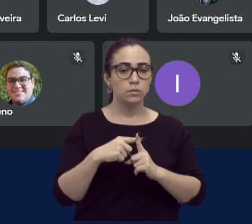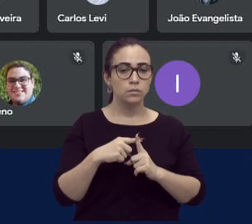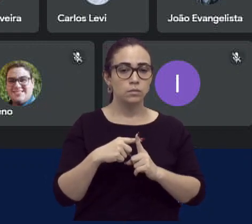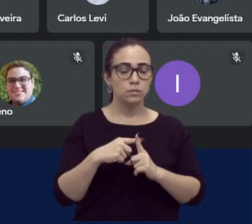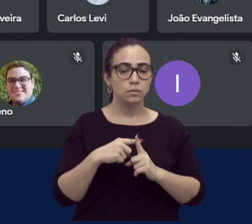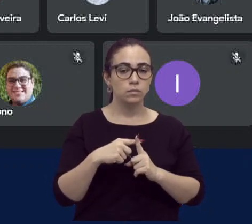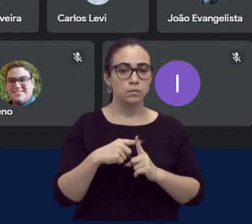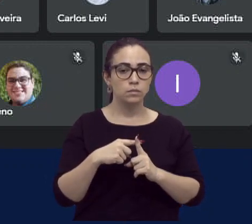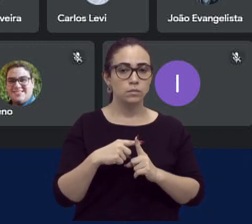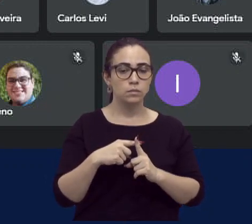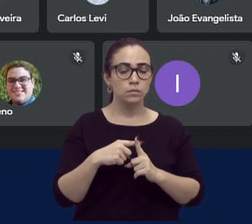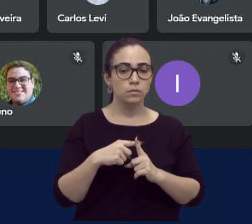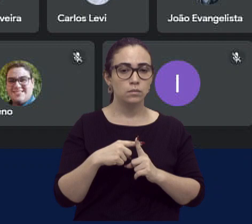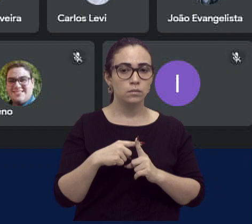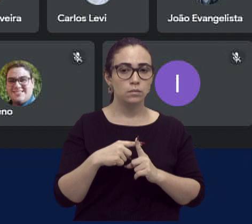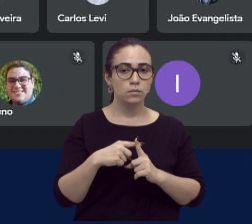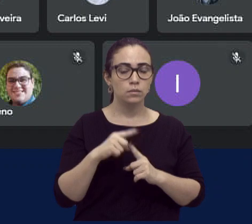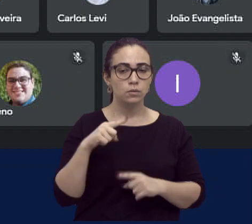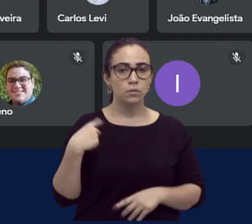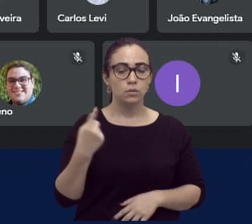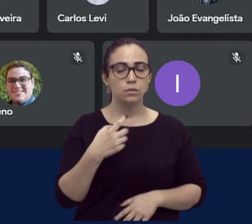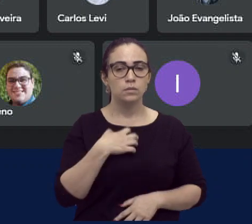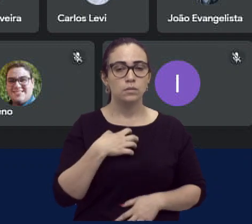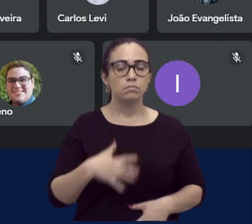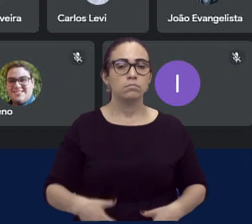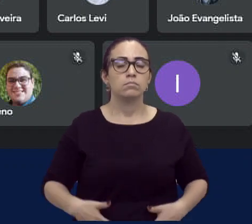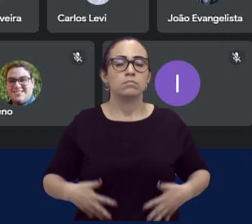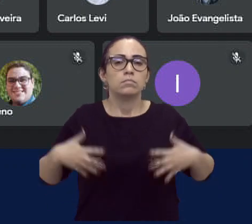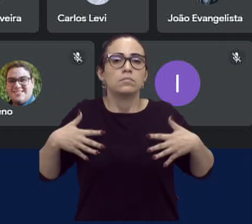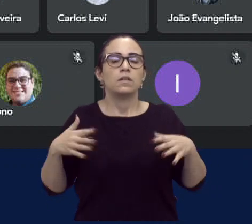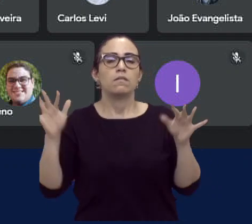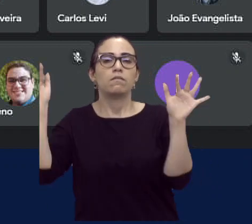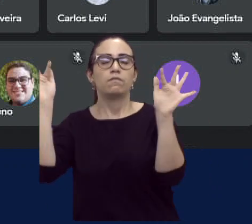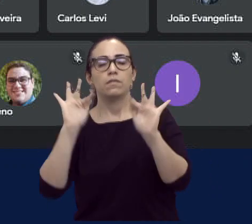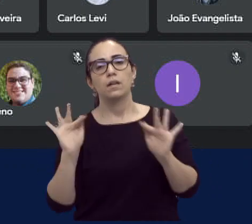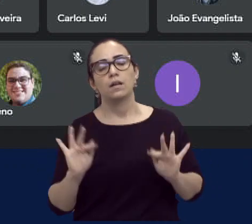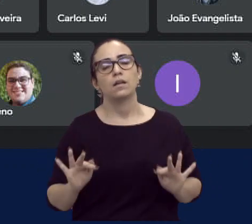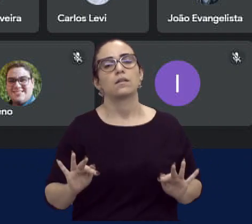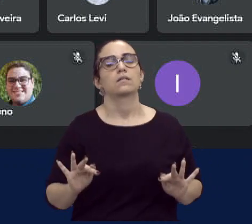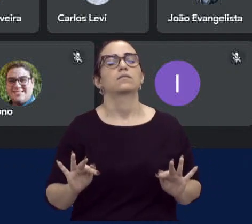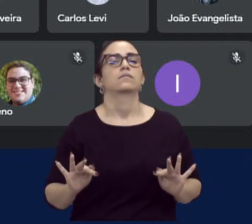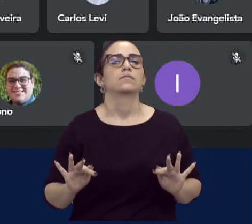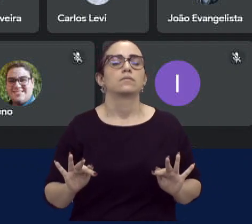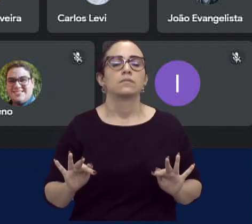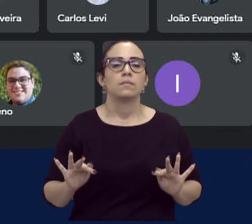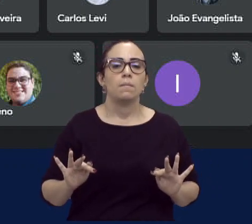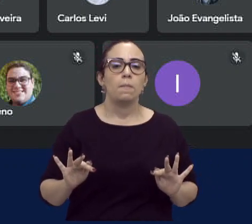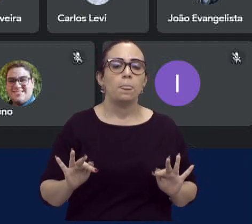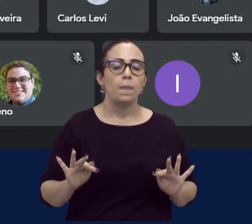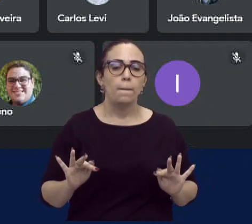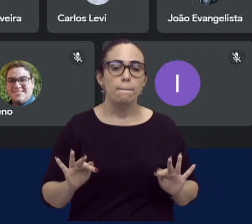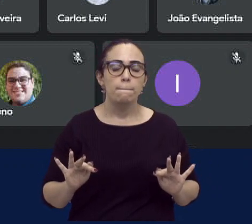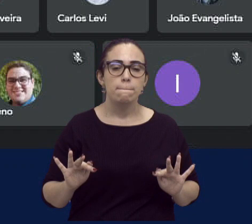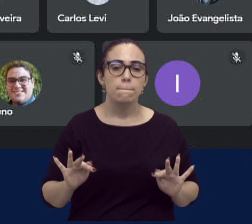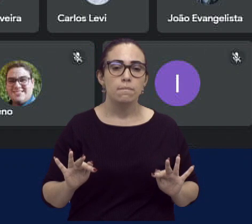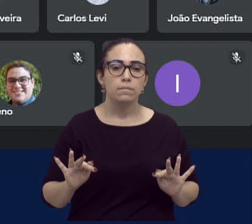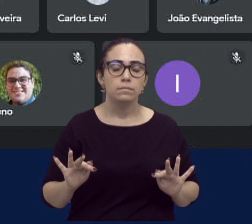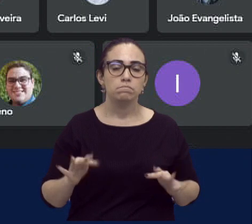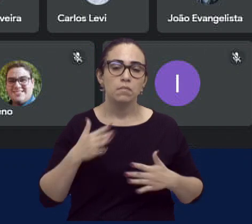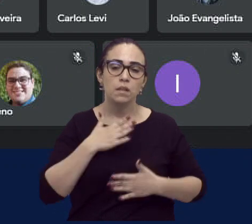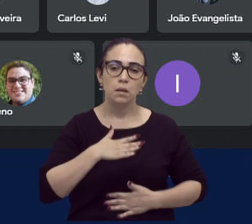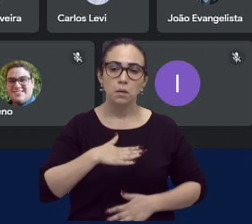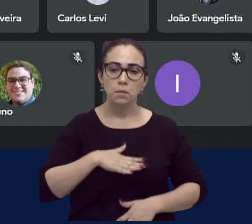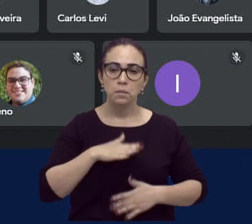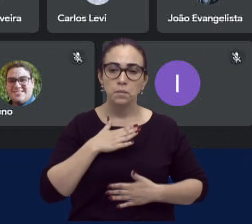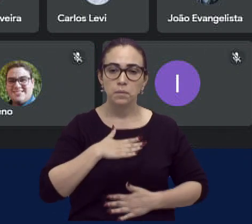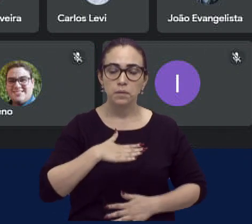são aqueles que nos satisfazem, que nos fazem felizes, né? Você está feliz, você está